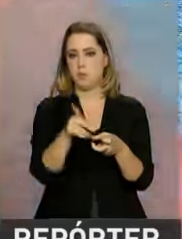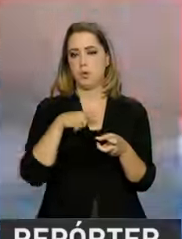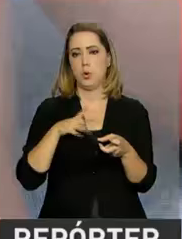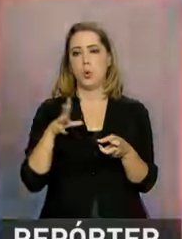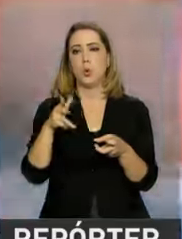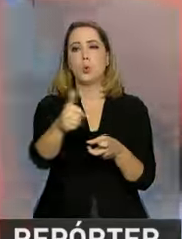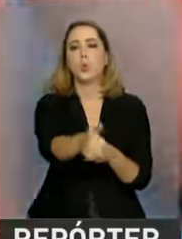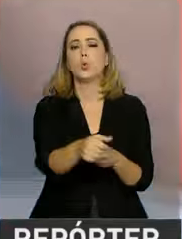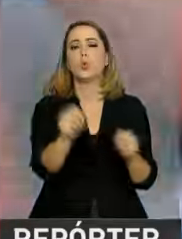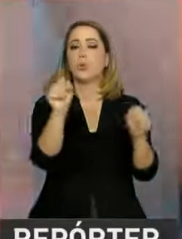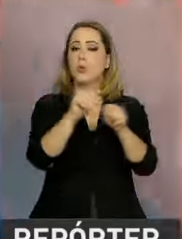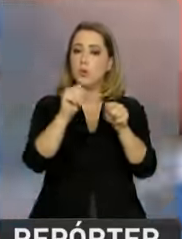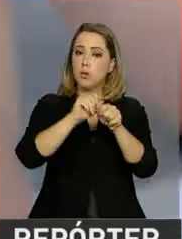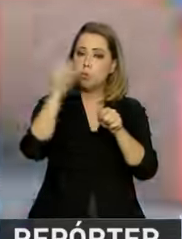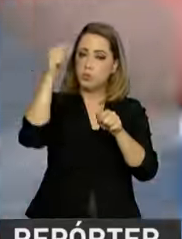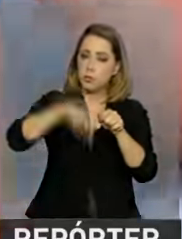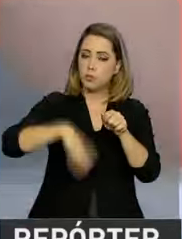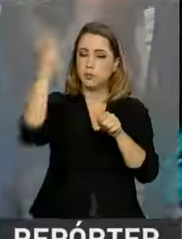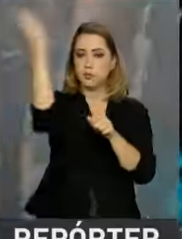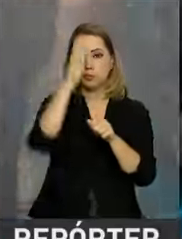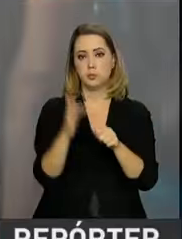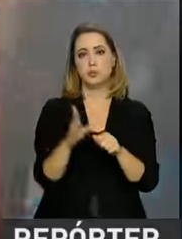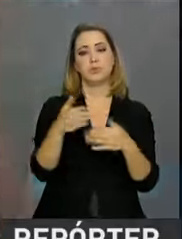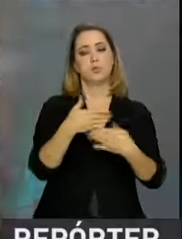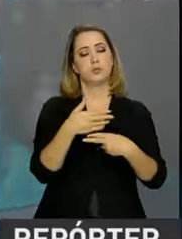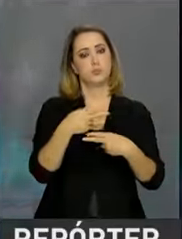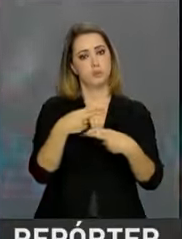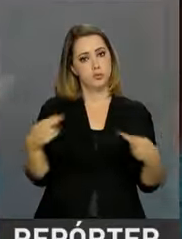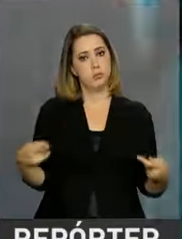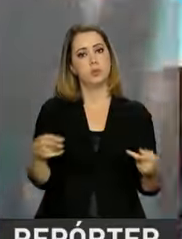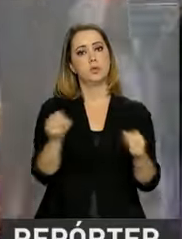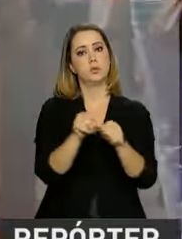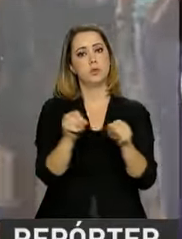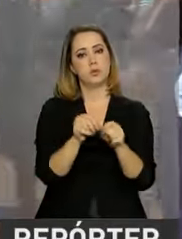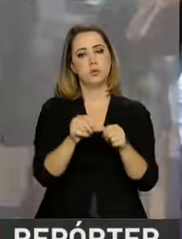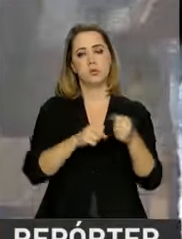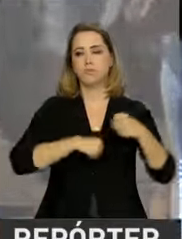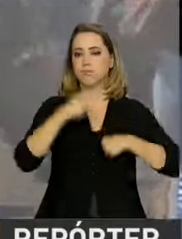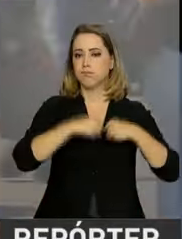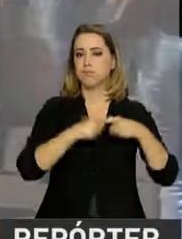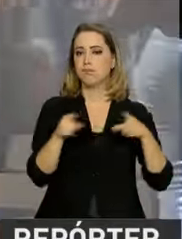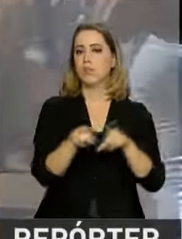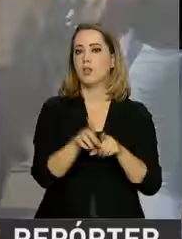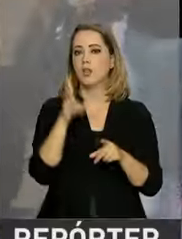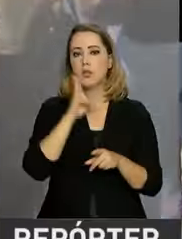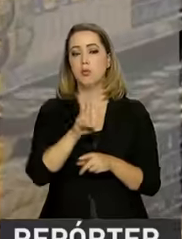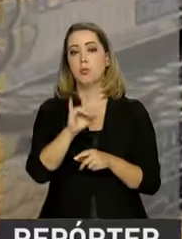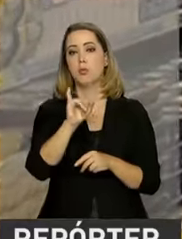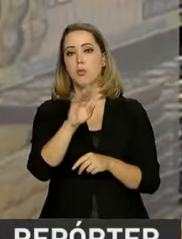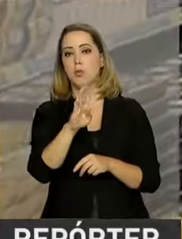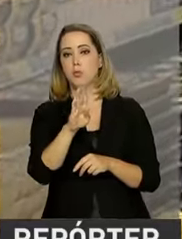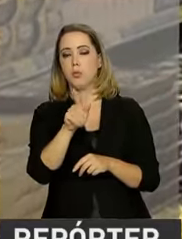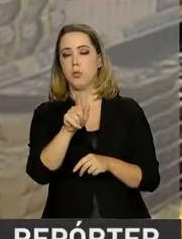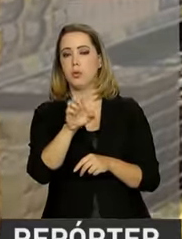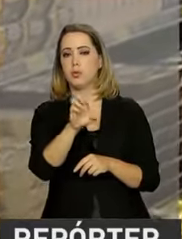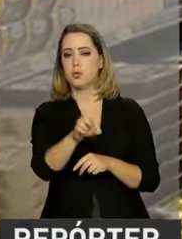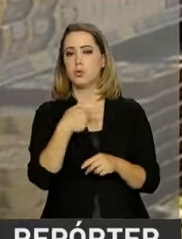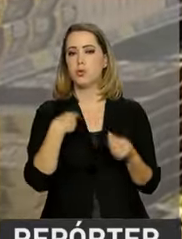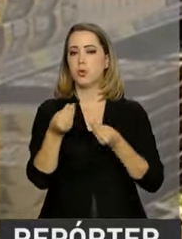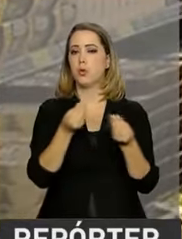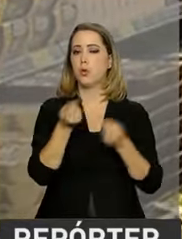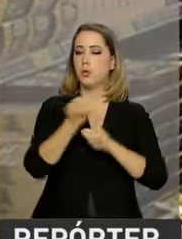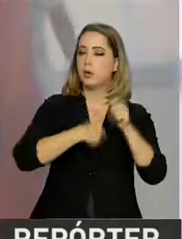e riquezas produzidos pelo país e é utilizado pelo IBGE para medir oficialmente o comportamento da